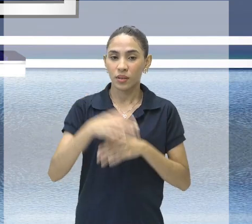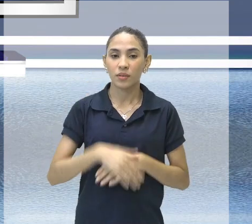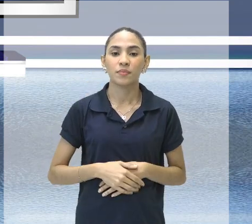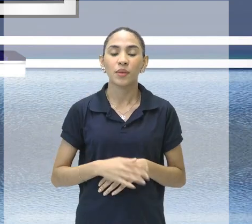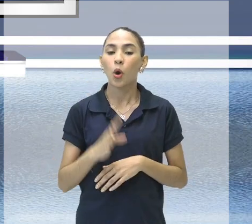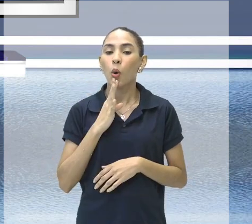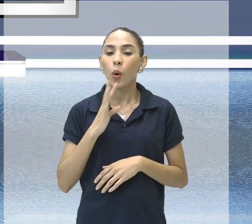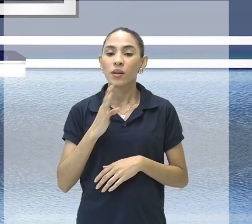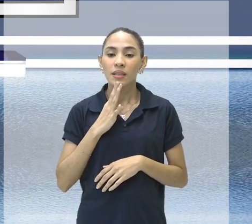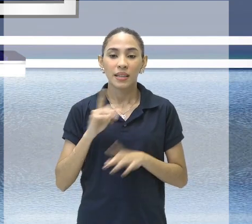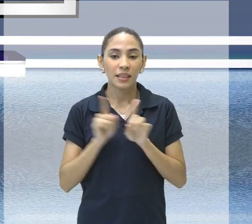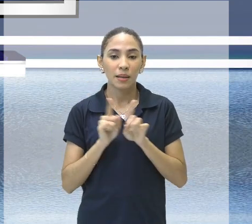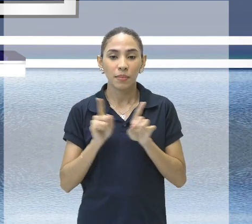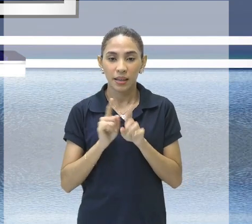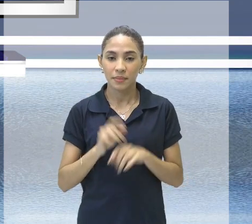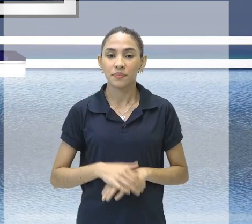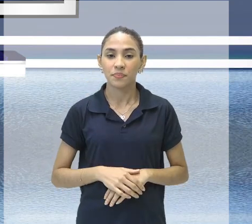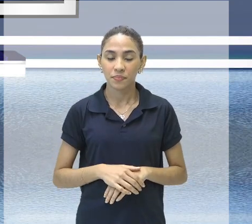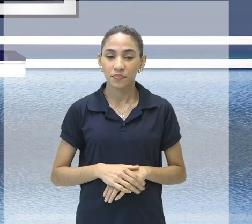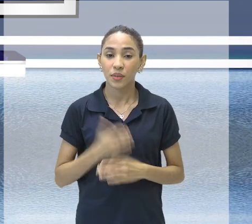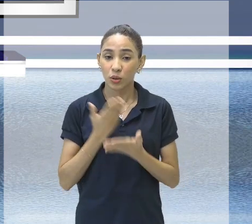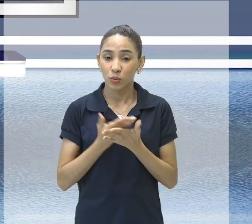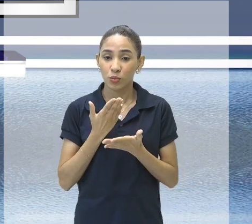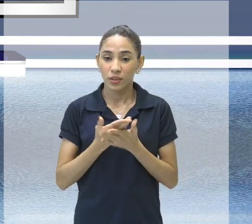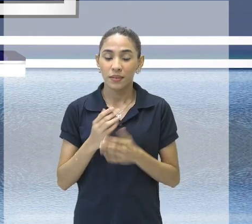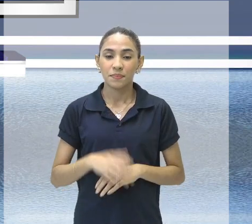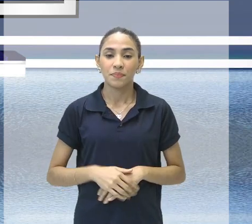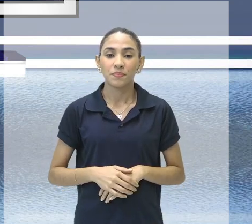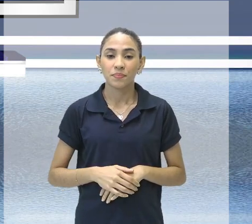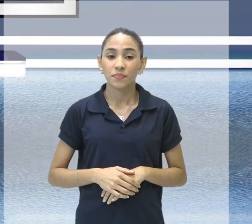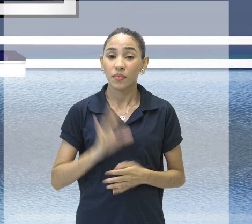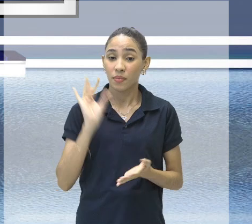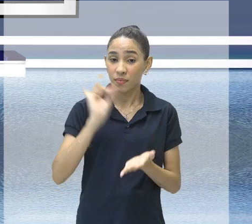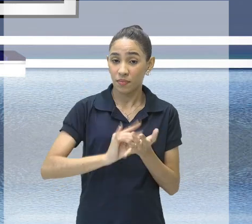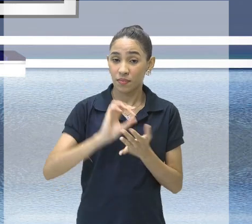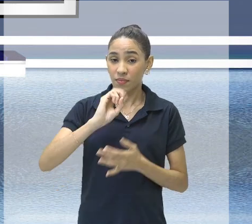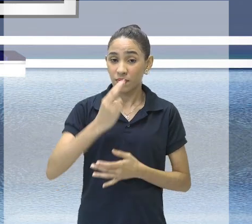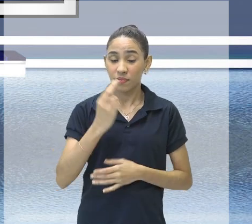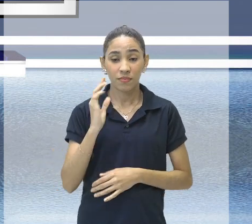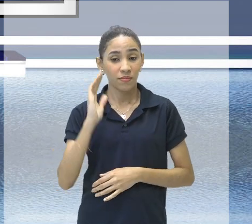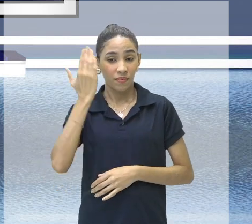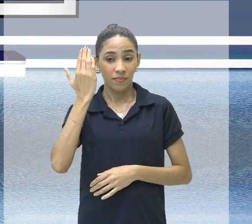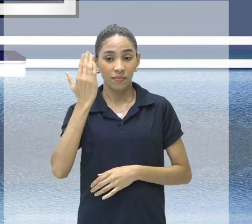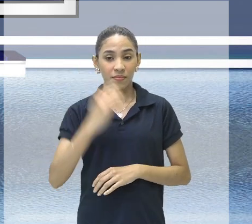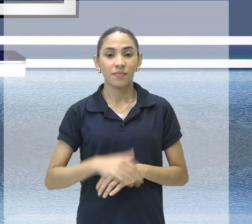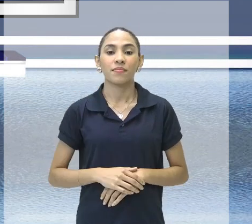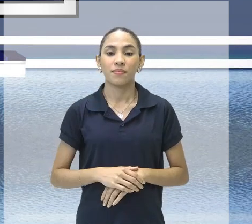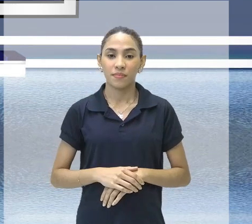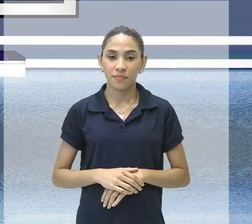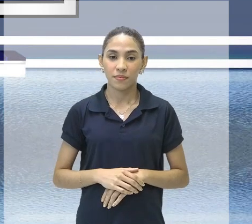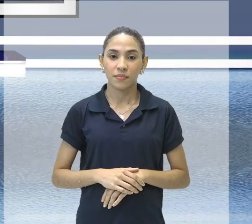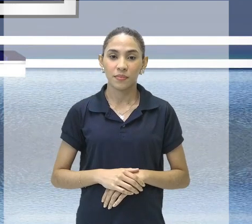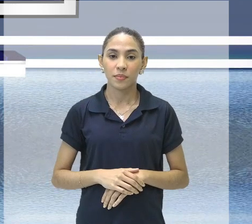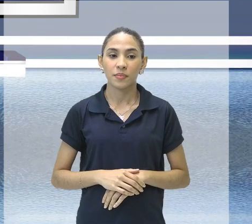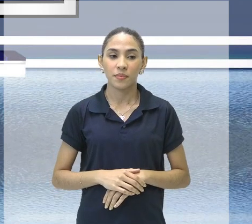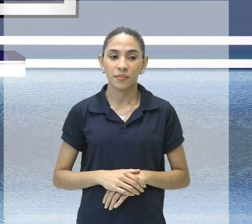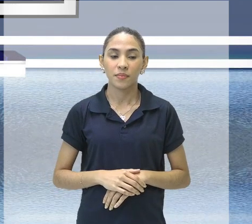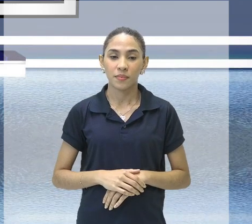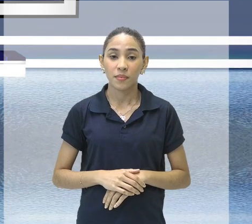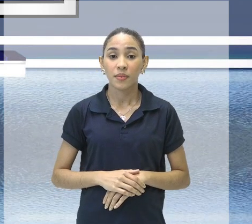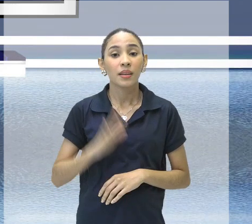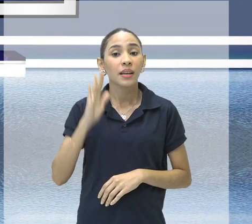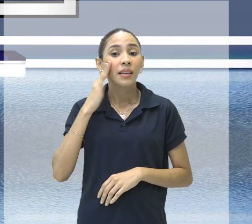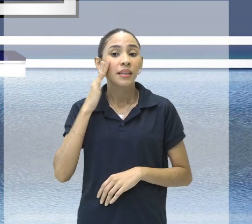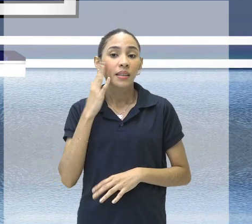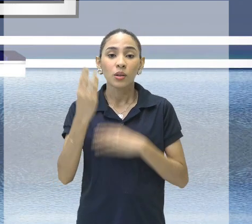a conhecer, né, a estudar junto comigo aí, fato ou fake, certo? Vamos lá.